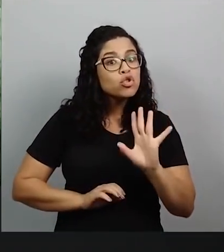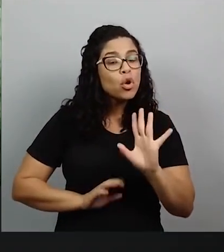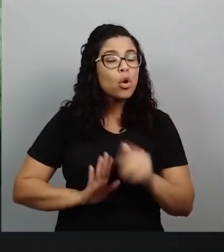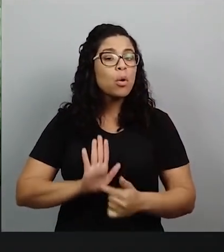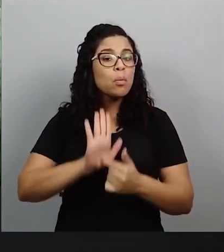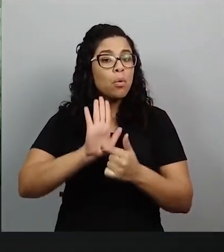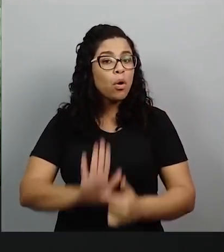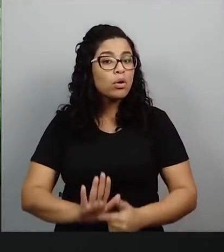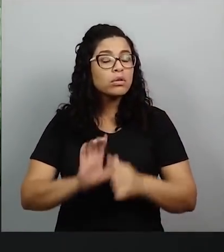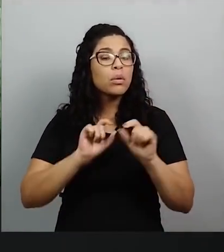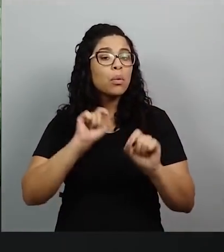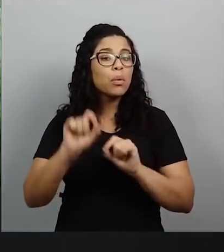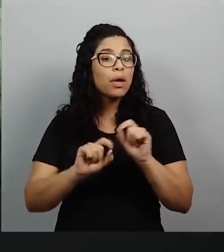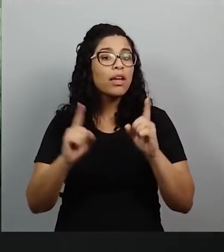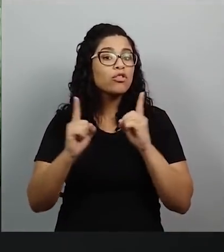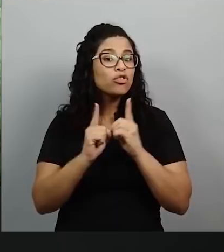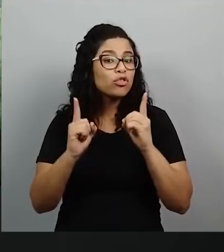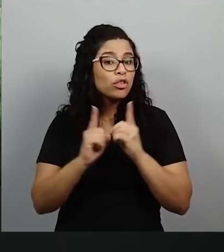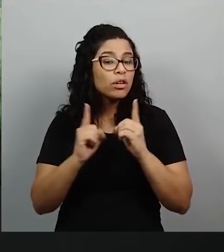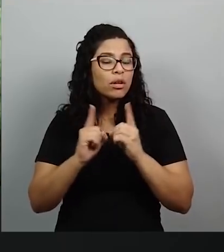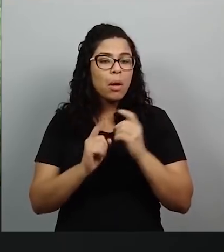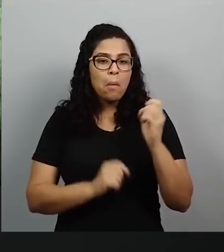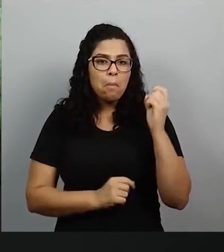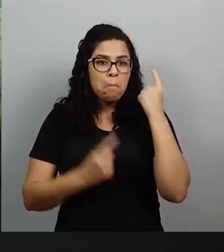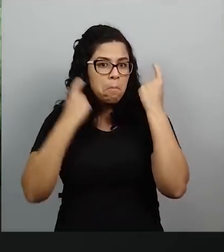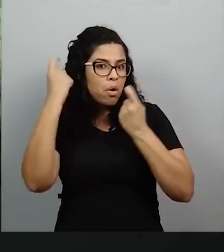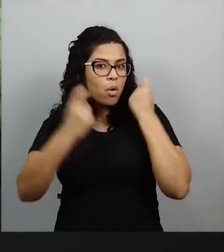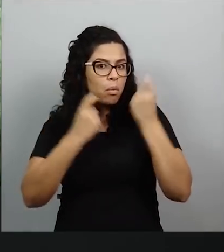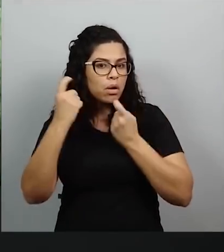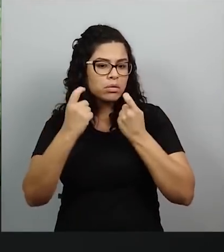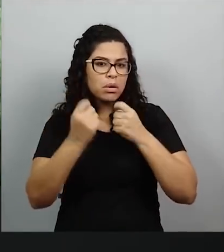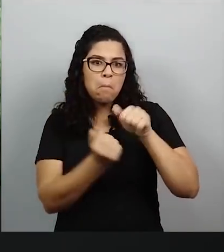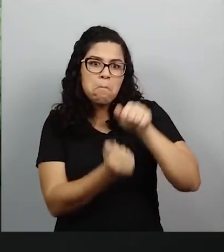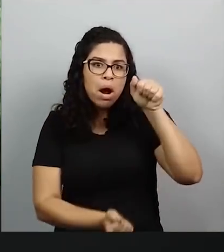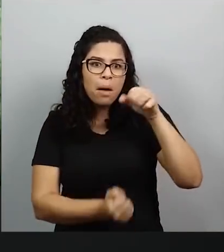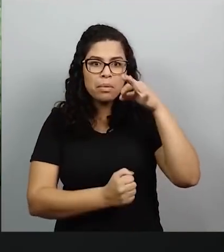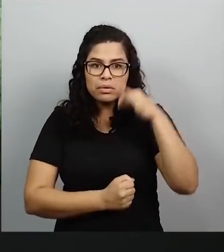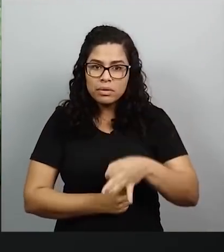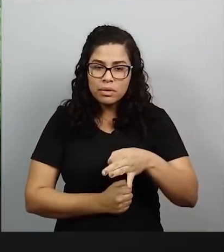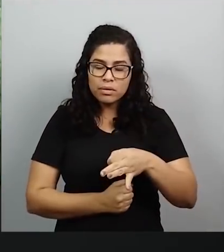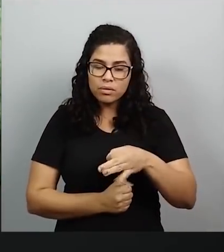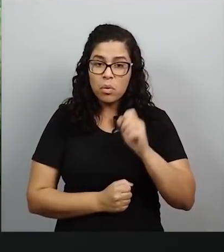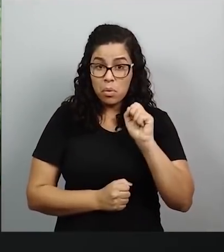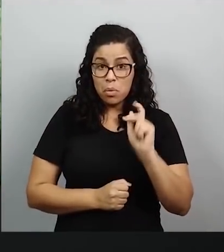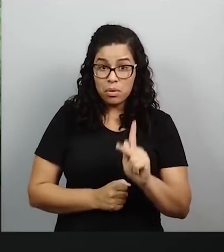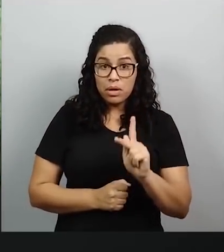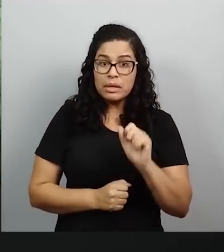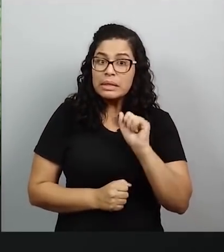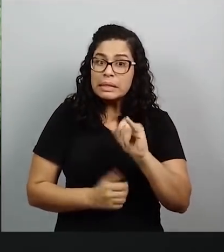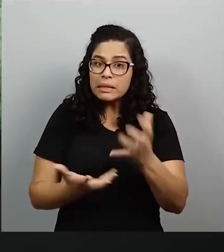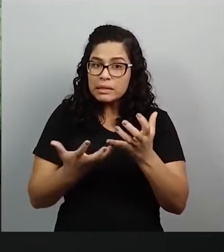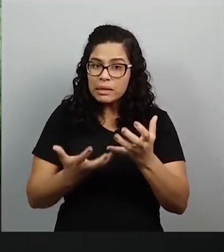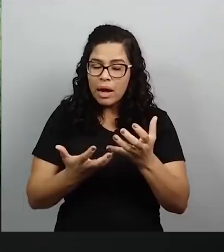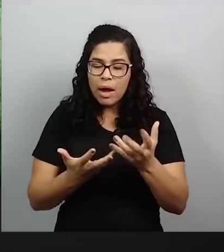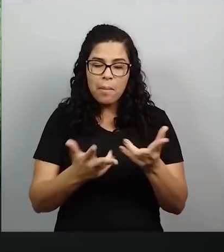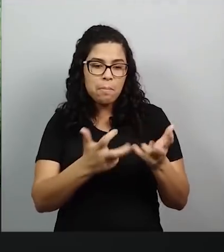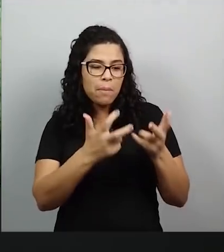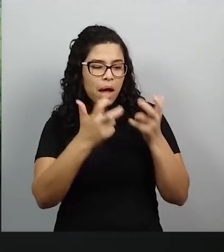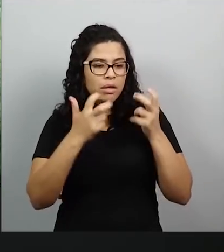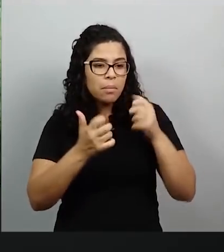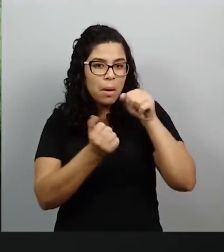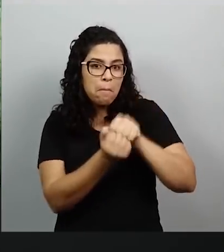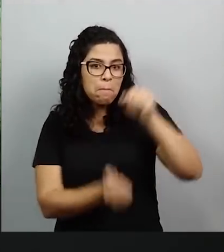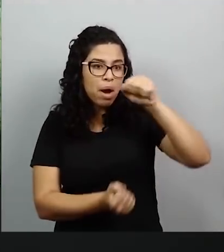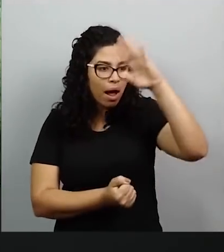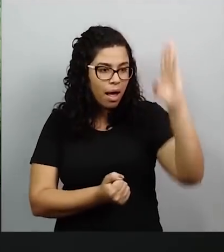representação didática. Nós não estamos meio que preocupados aqui com a escala do mapa. Ok, pessoal? Então, se você quer ver um pouco mais sobre a